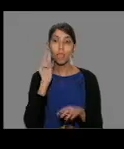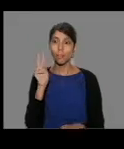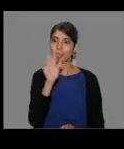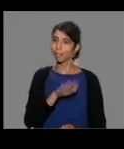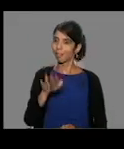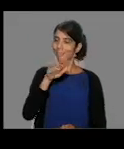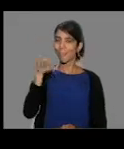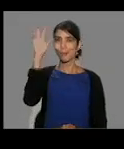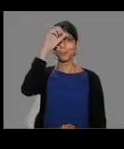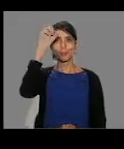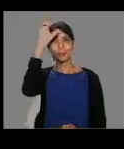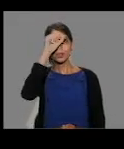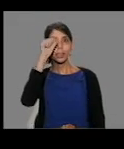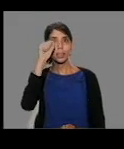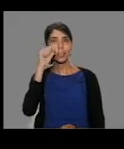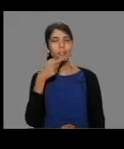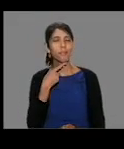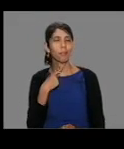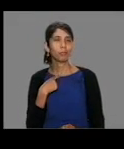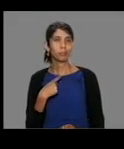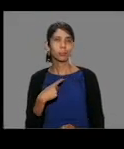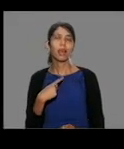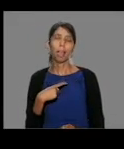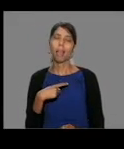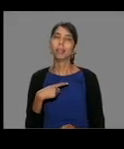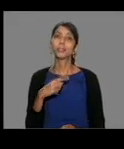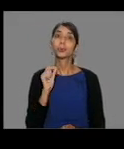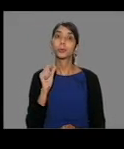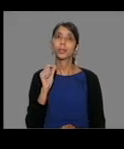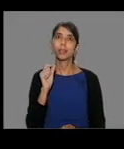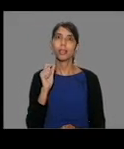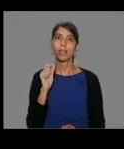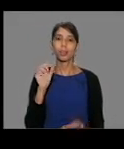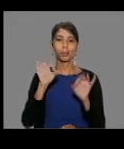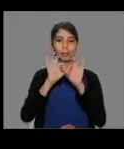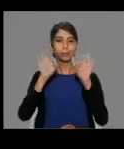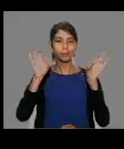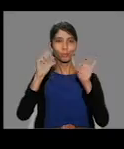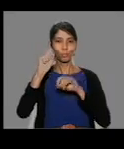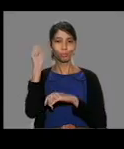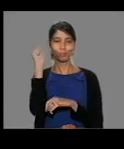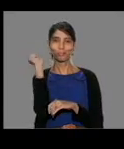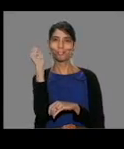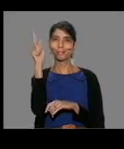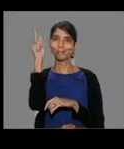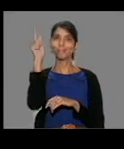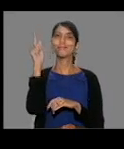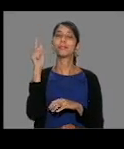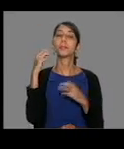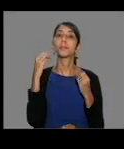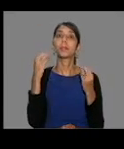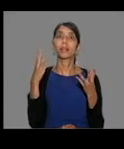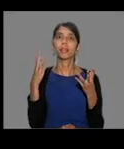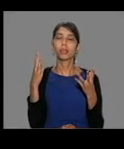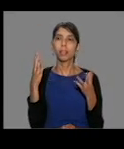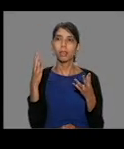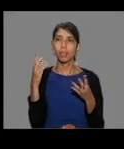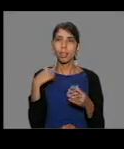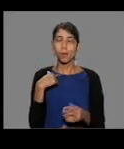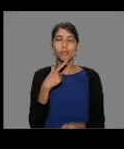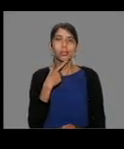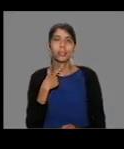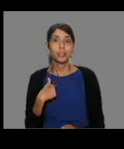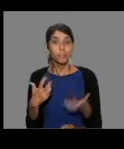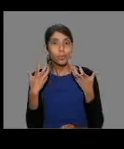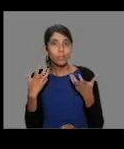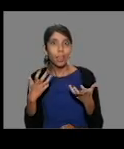crianças aprendendo. Eu queria, sinceramente, ter uma varinha de condão, assim. Você deseja